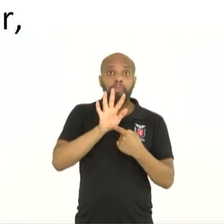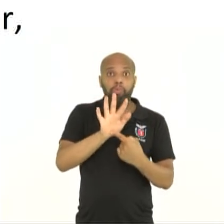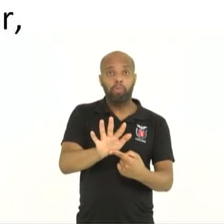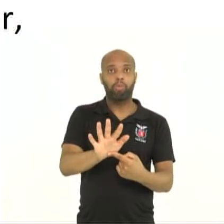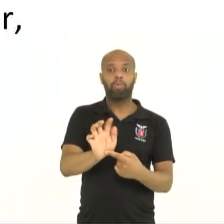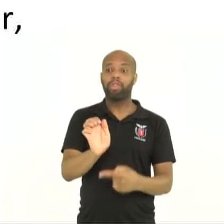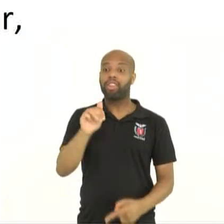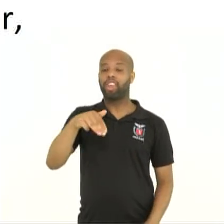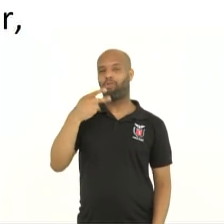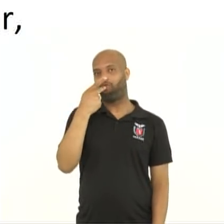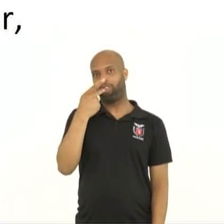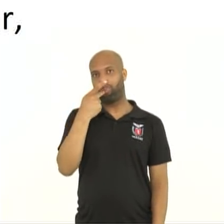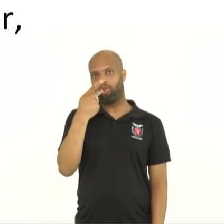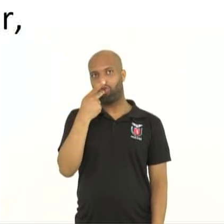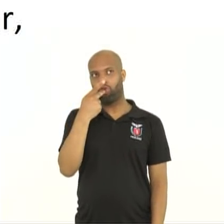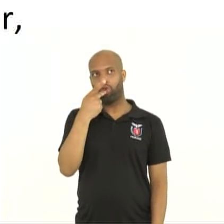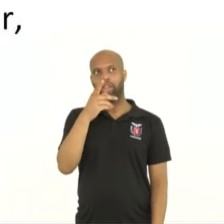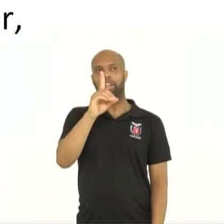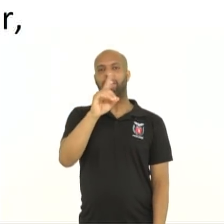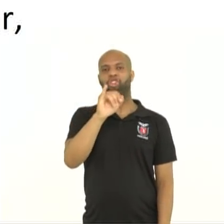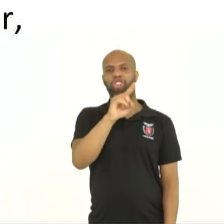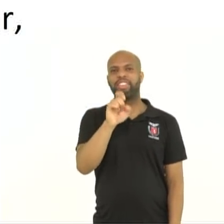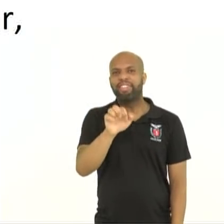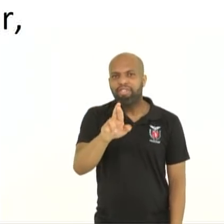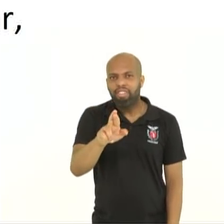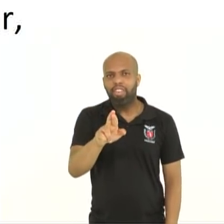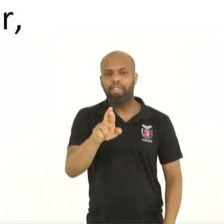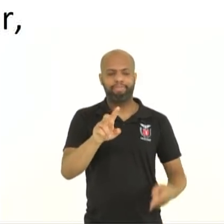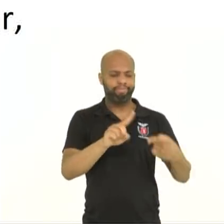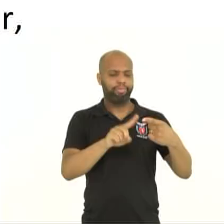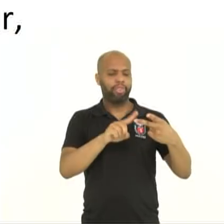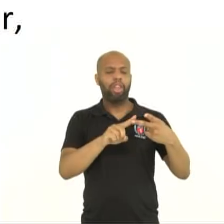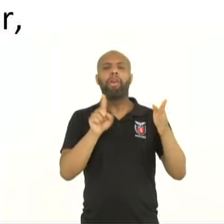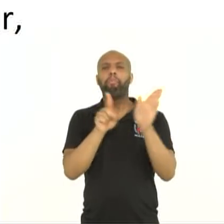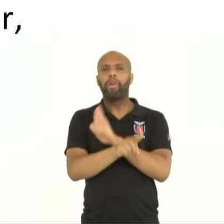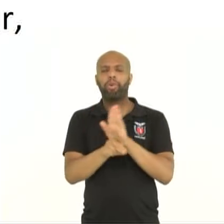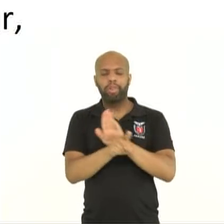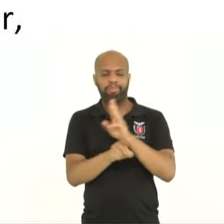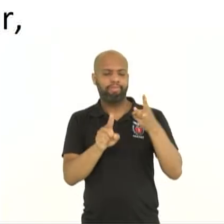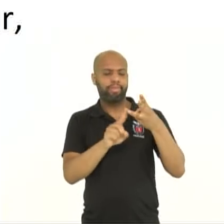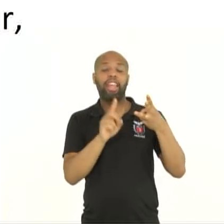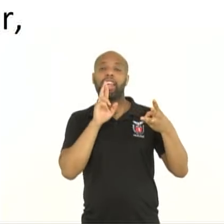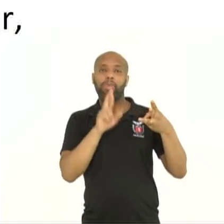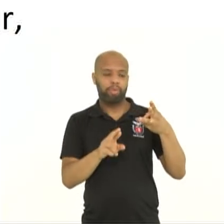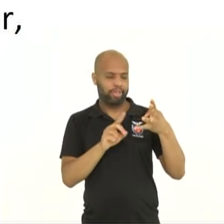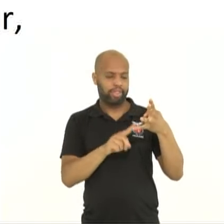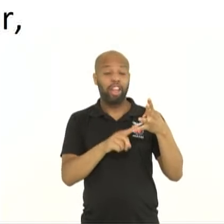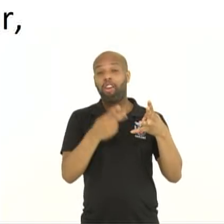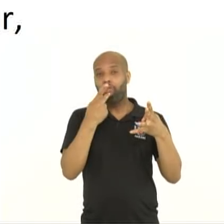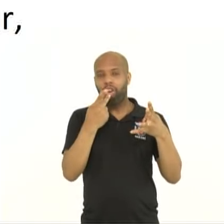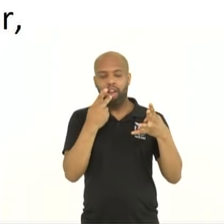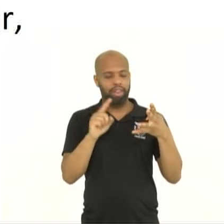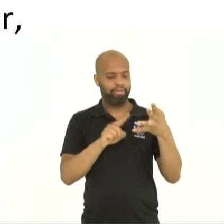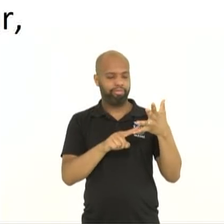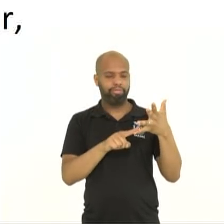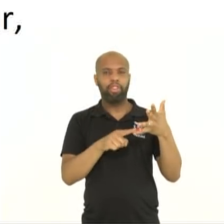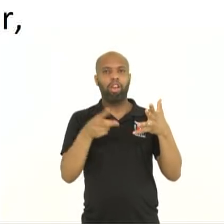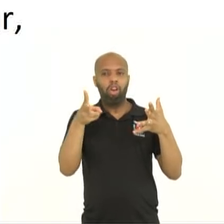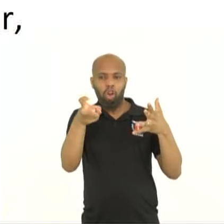o discurso, né? Dizer, perguntar, responder, comentar,